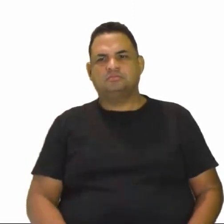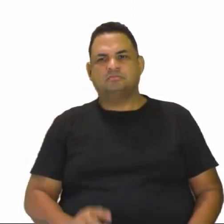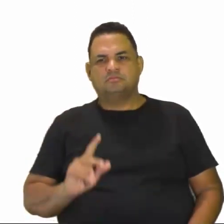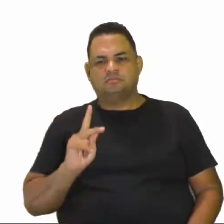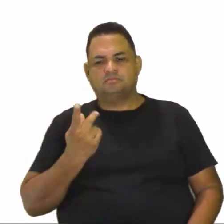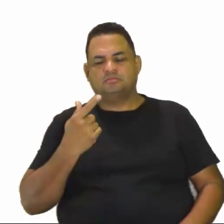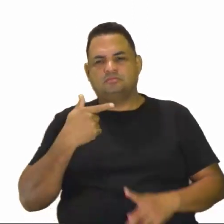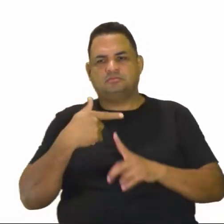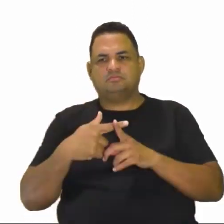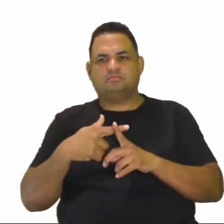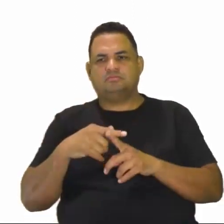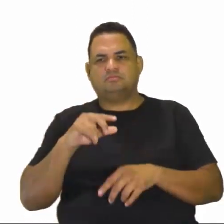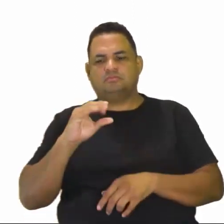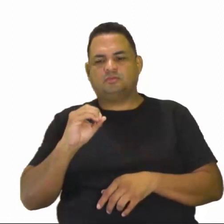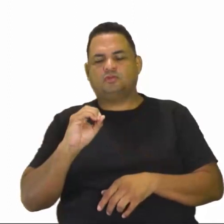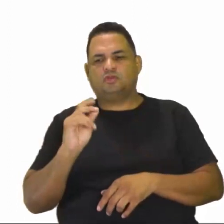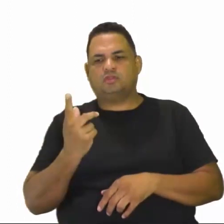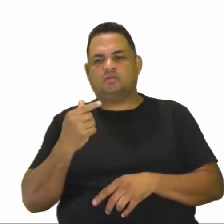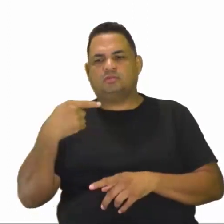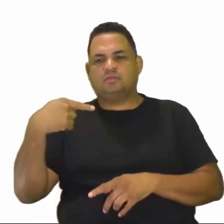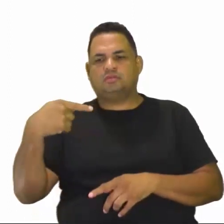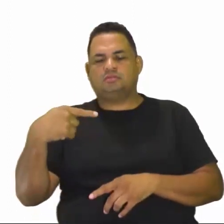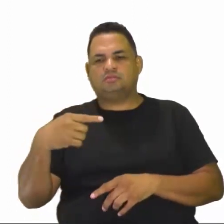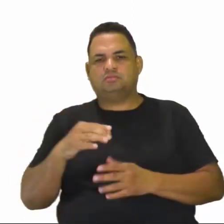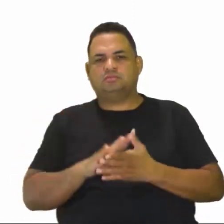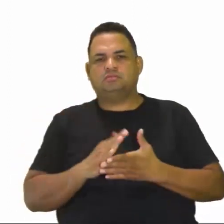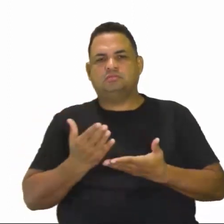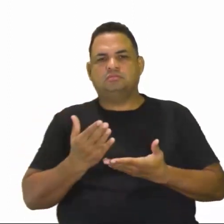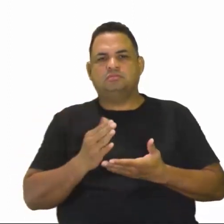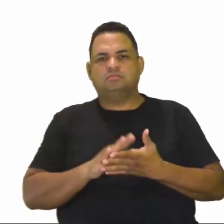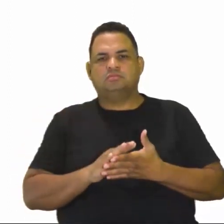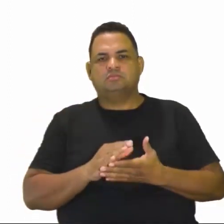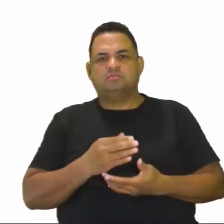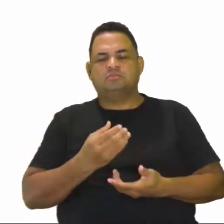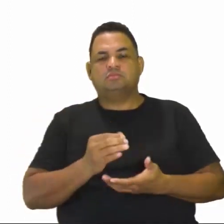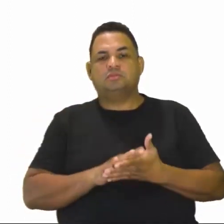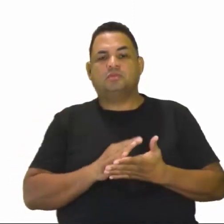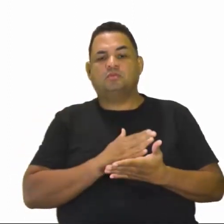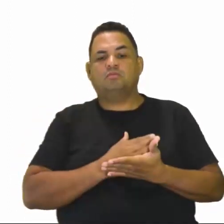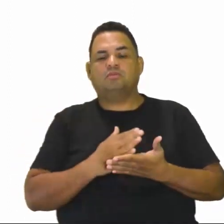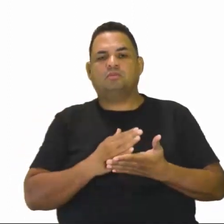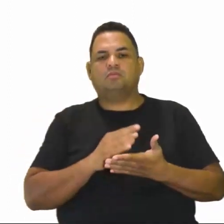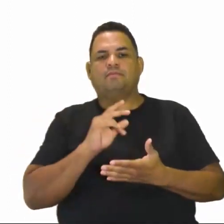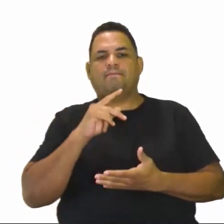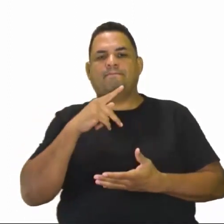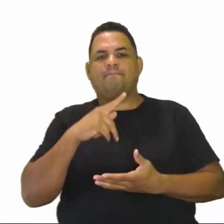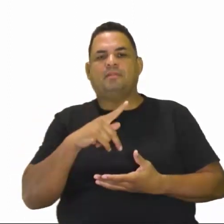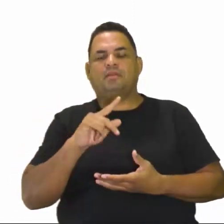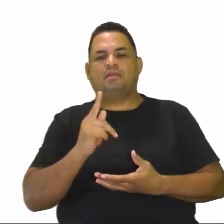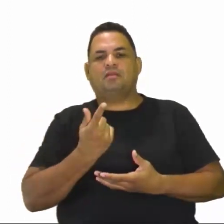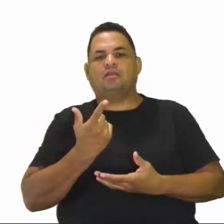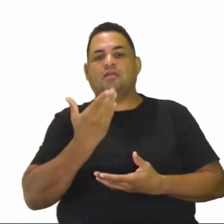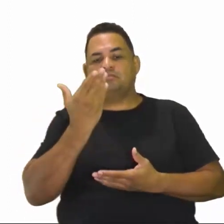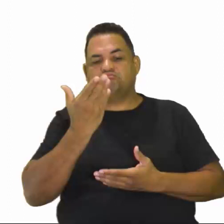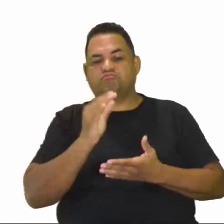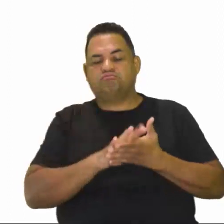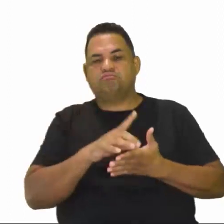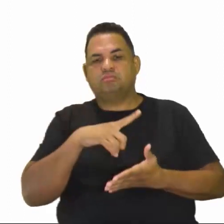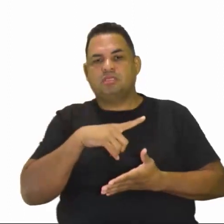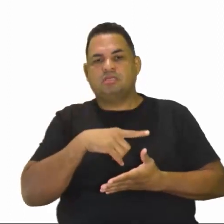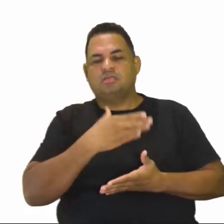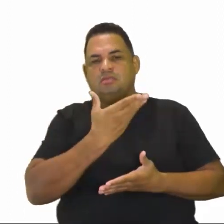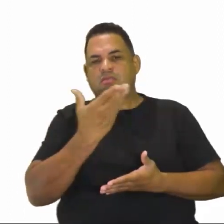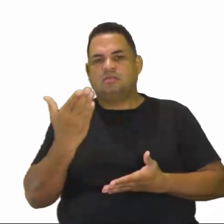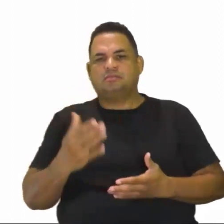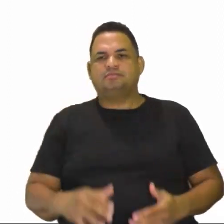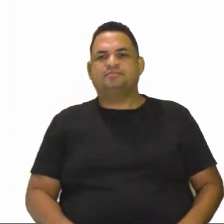do H+ e do OH-, eu vou tirar a partir do pH que o problema me apresentou.